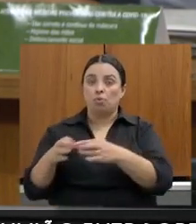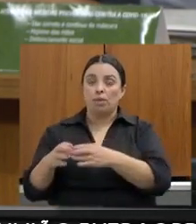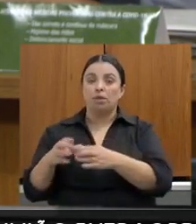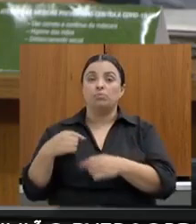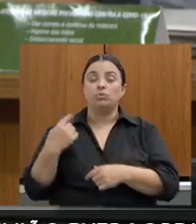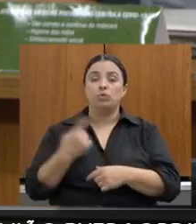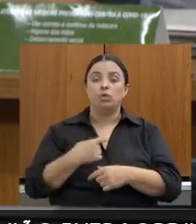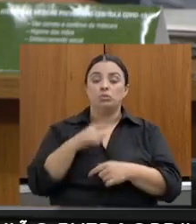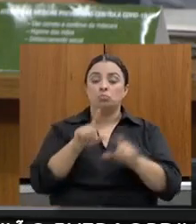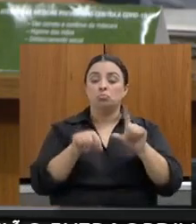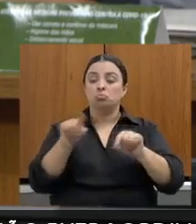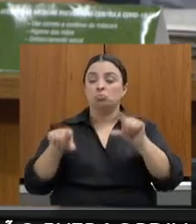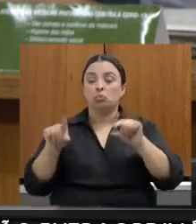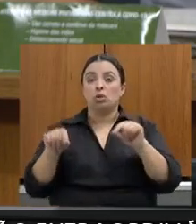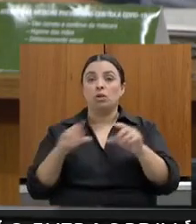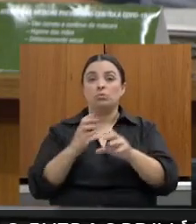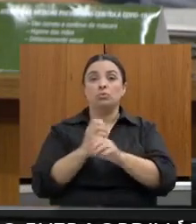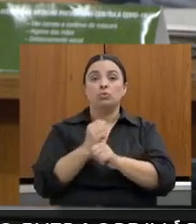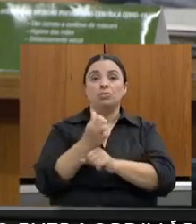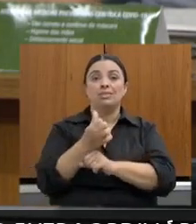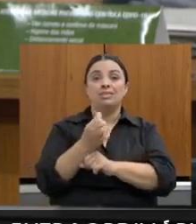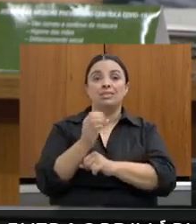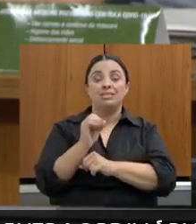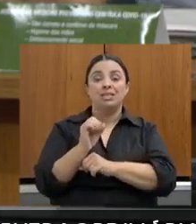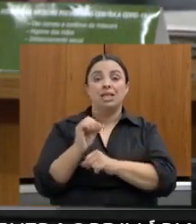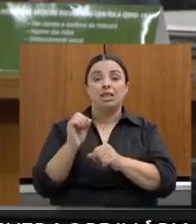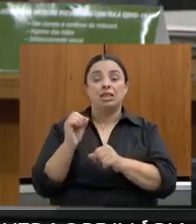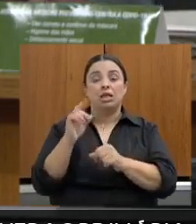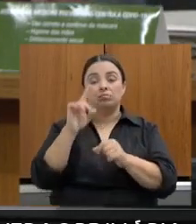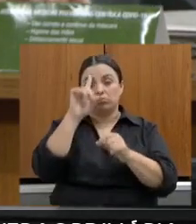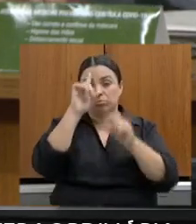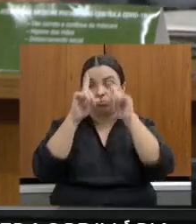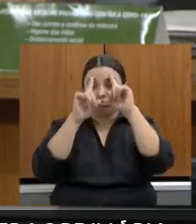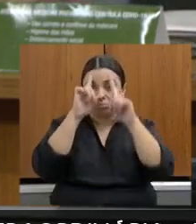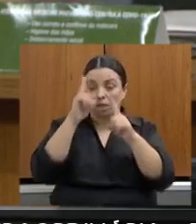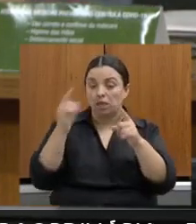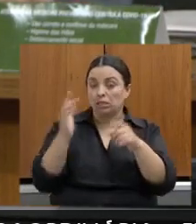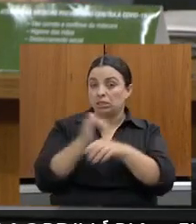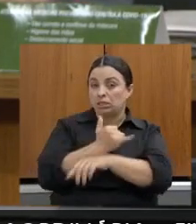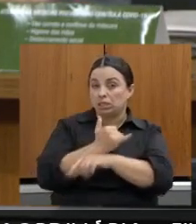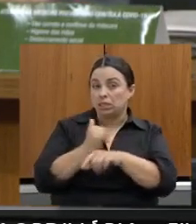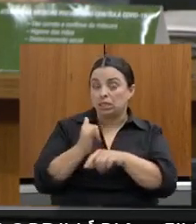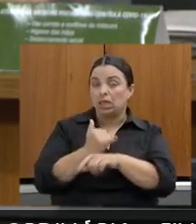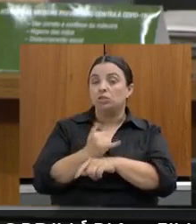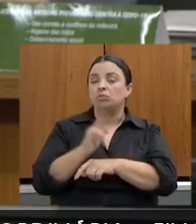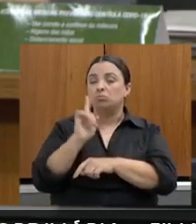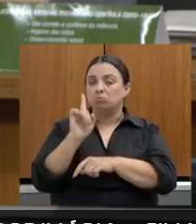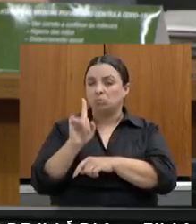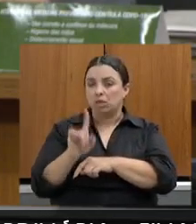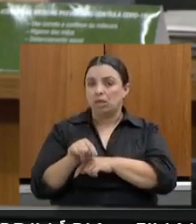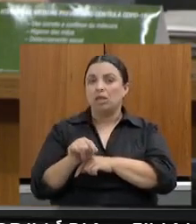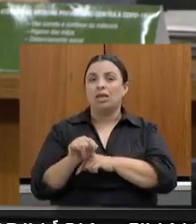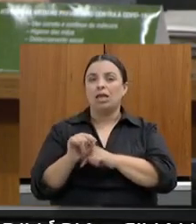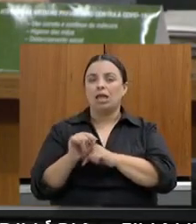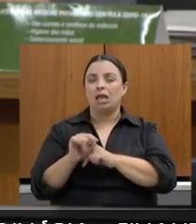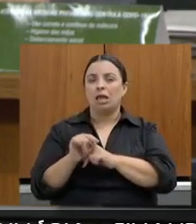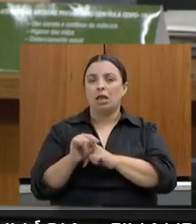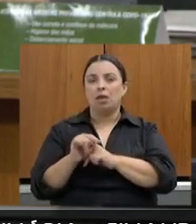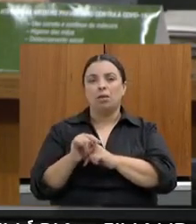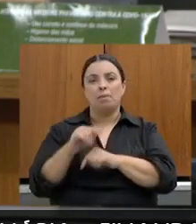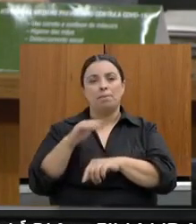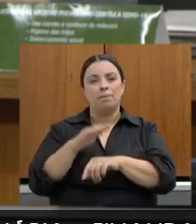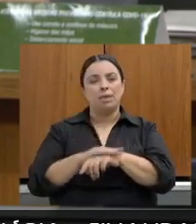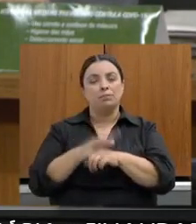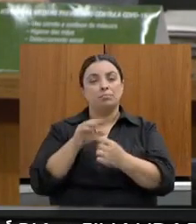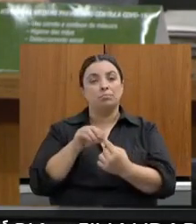60 iniciativas estratégicas o que são pontos de destaque prioridades da Polícia Civil